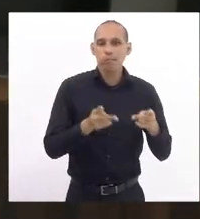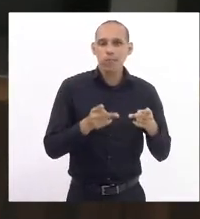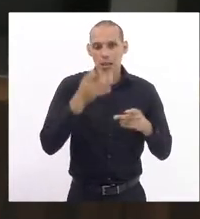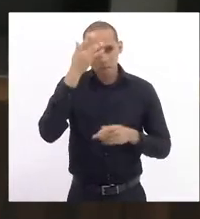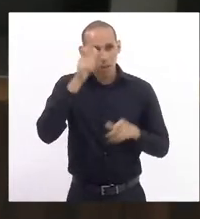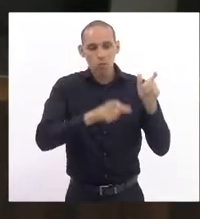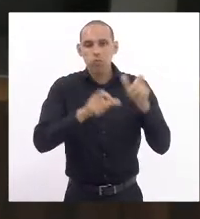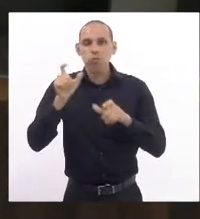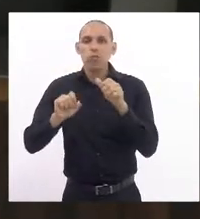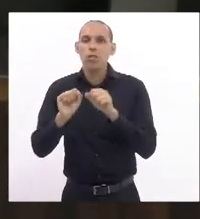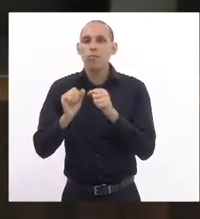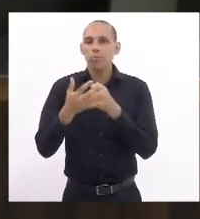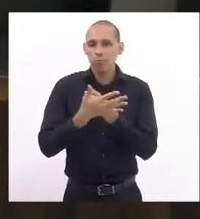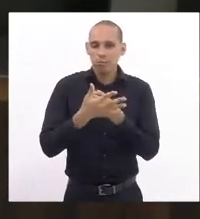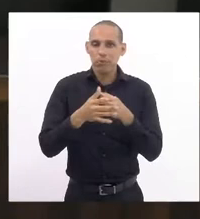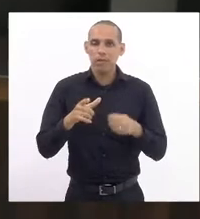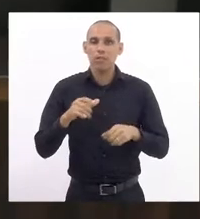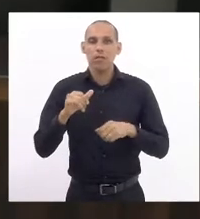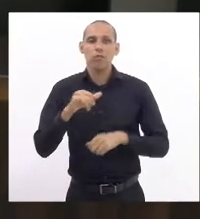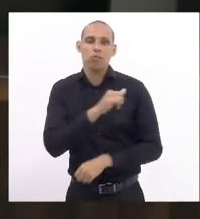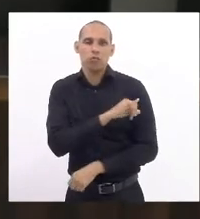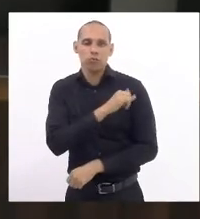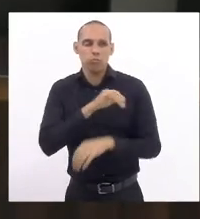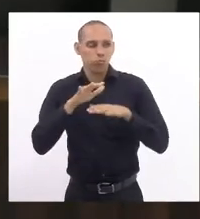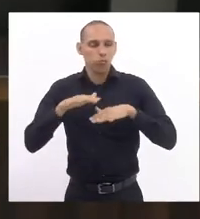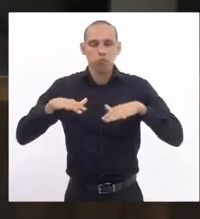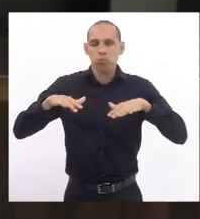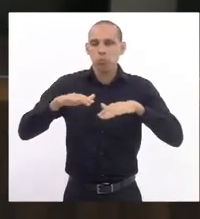internados na unidade de saúde da rede pública no âmbito do Estado do Rio de Janeiro.